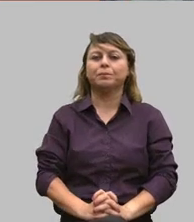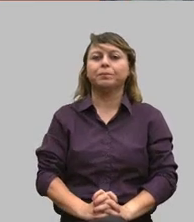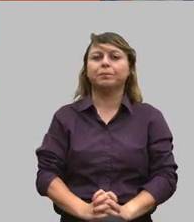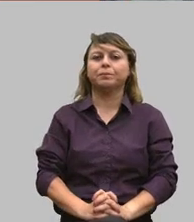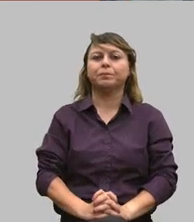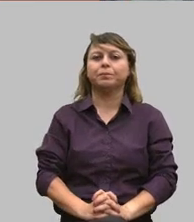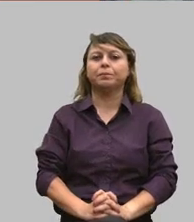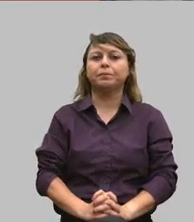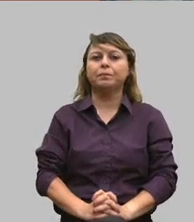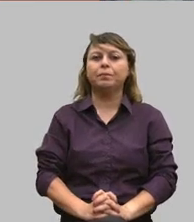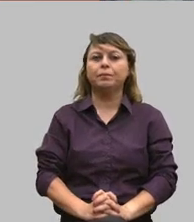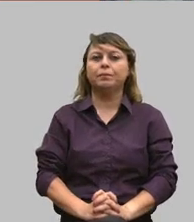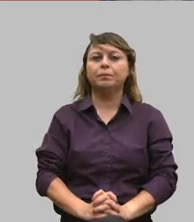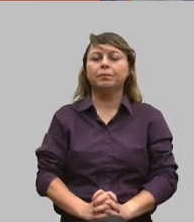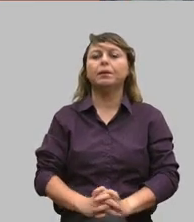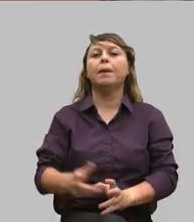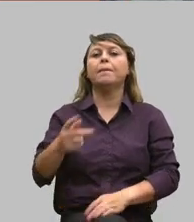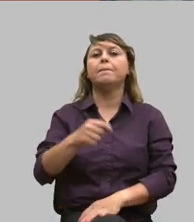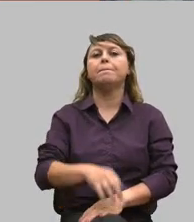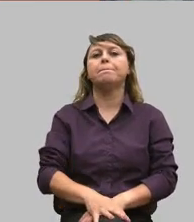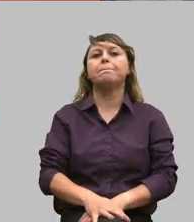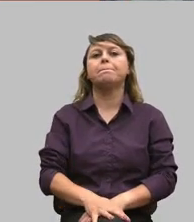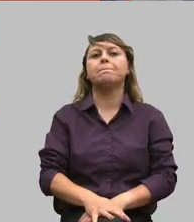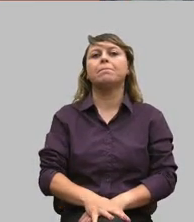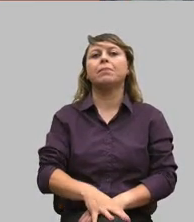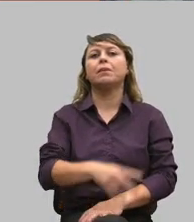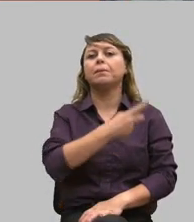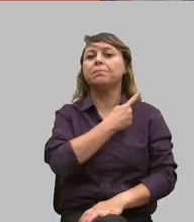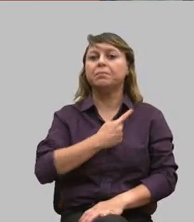obrigado Presidente pela ordem